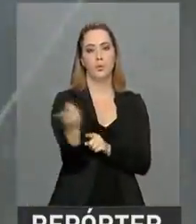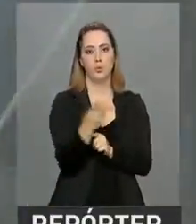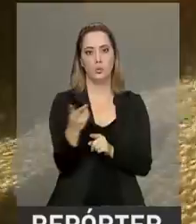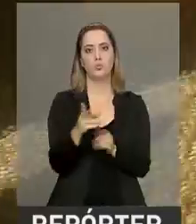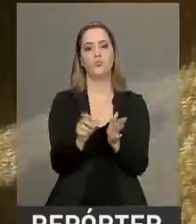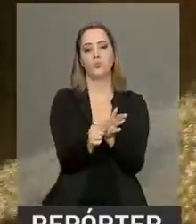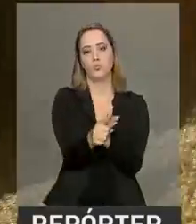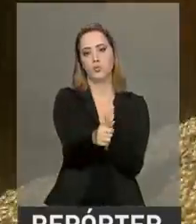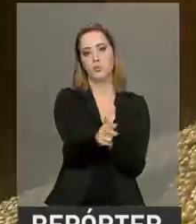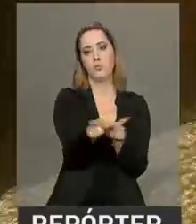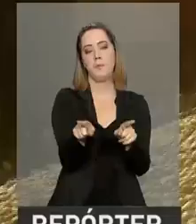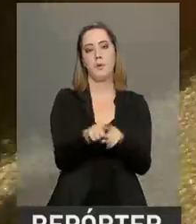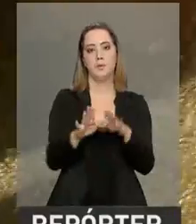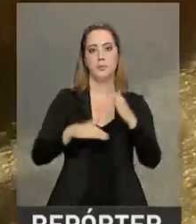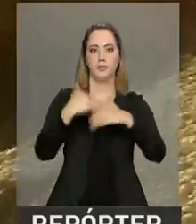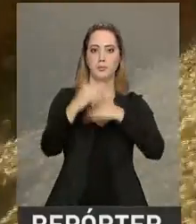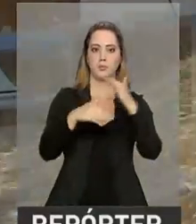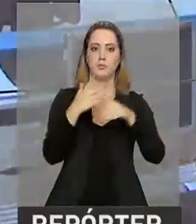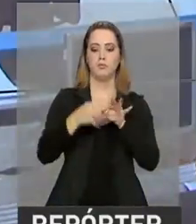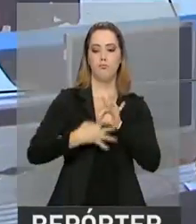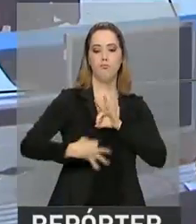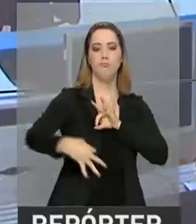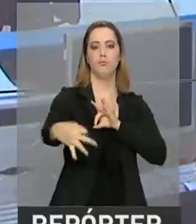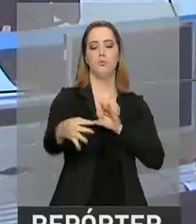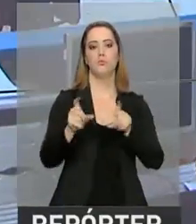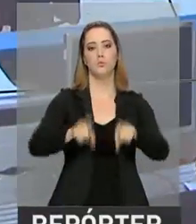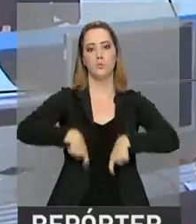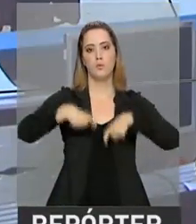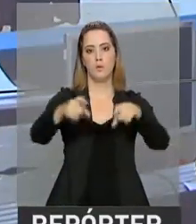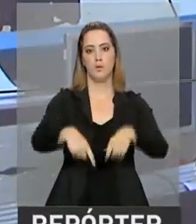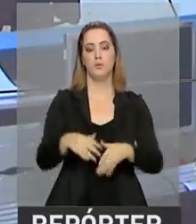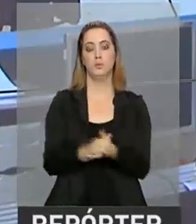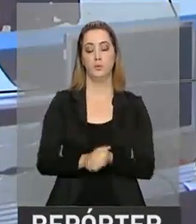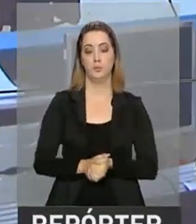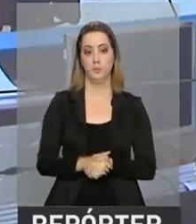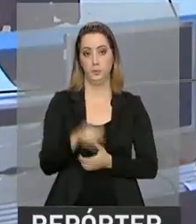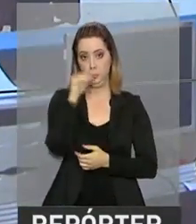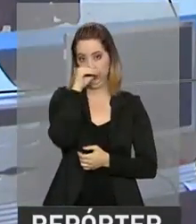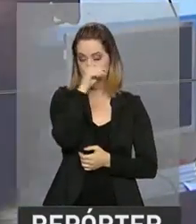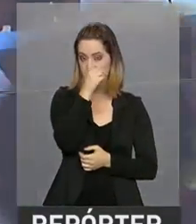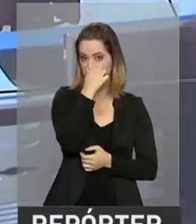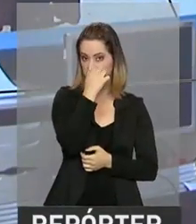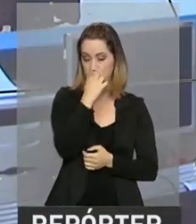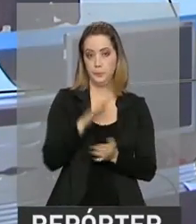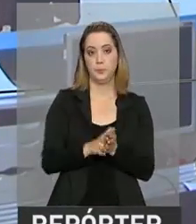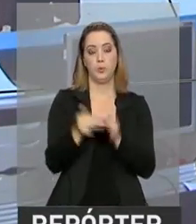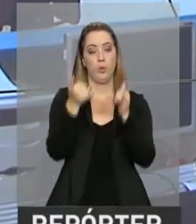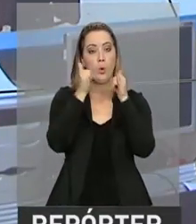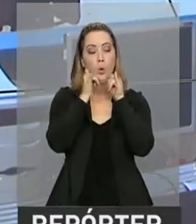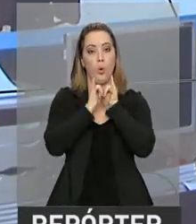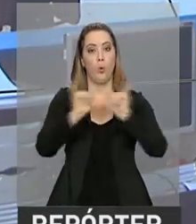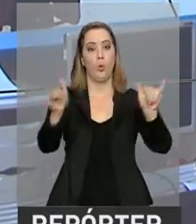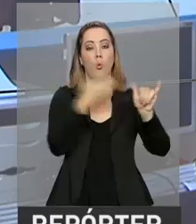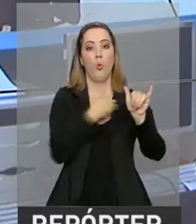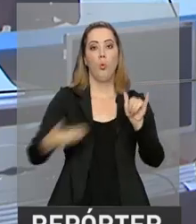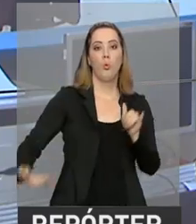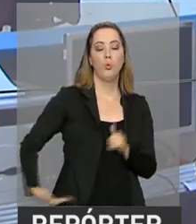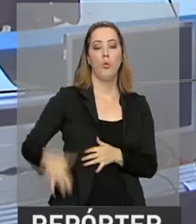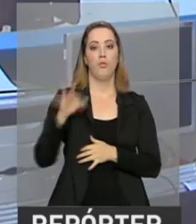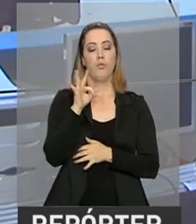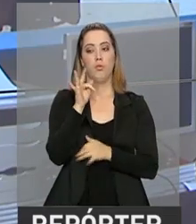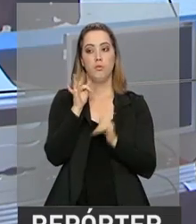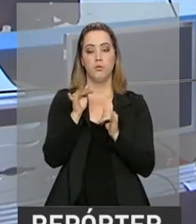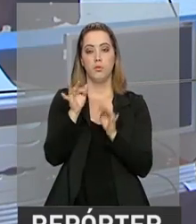de um aumento na área plantada e o governo divulgou um alerta para os cidadãos brasileiros residentes ou